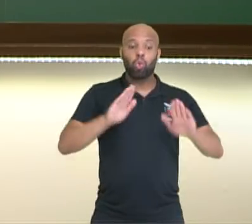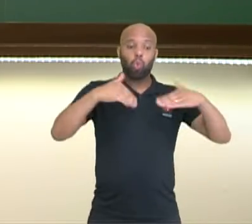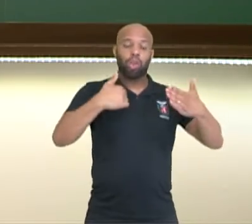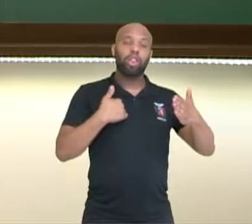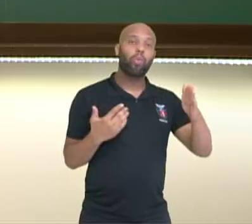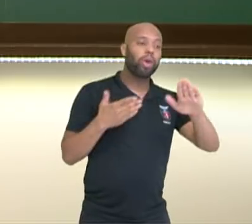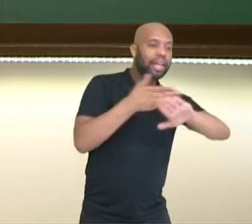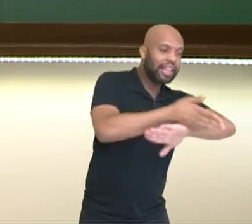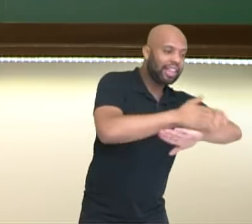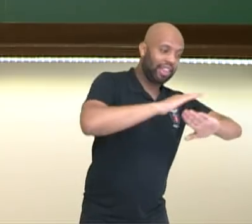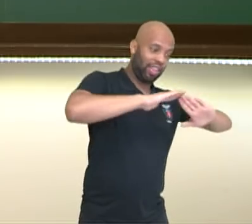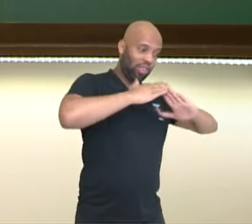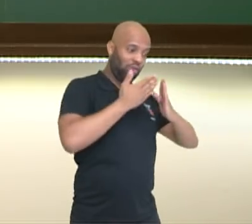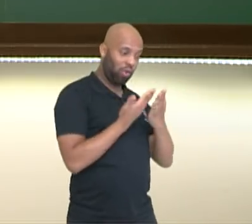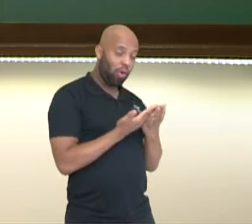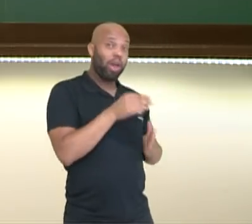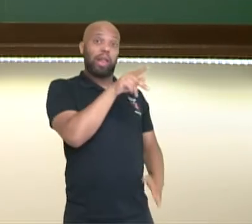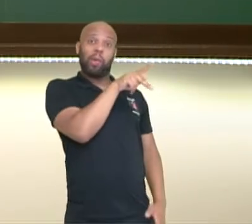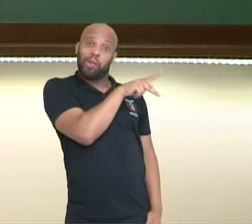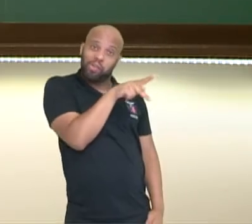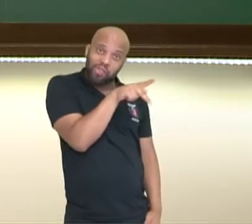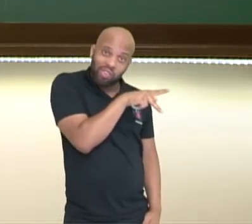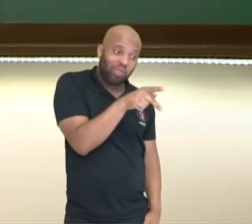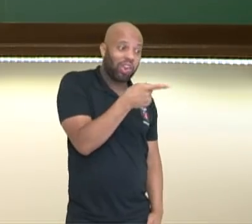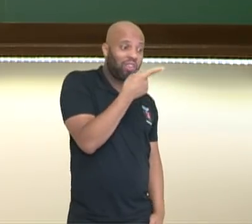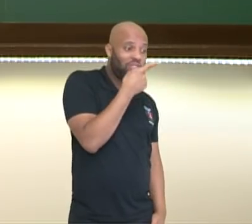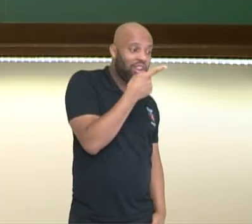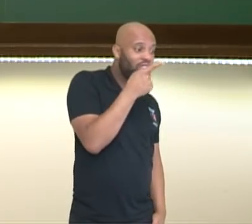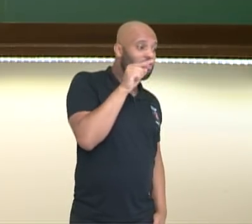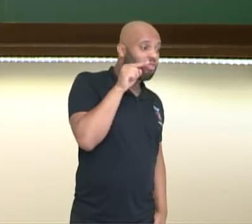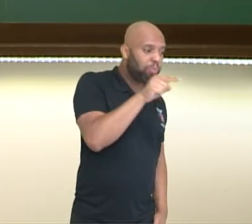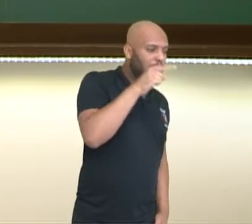na escola, a professora dizia que o